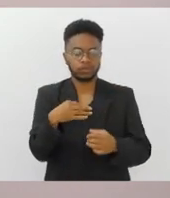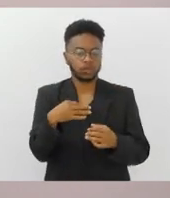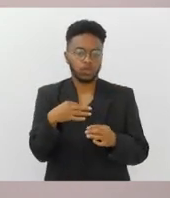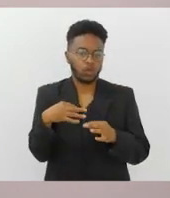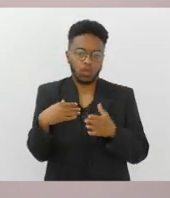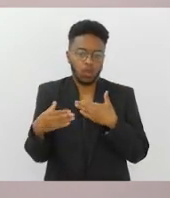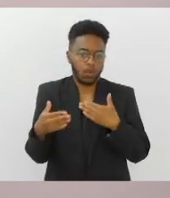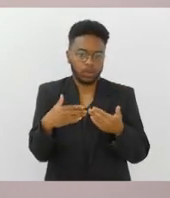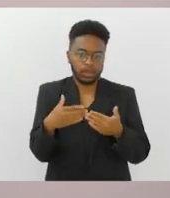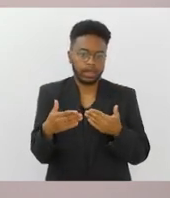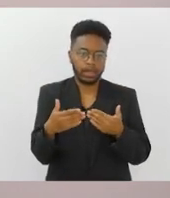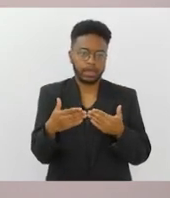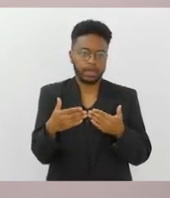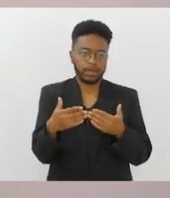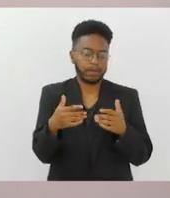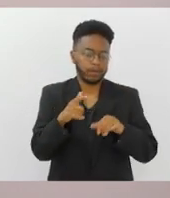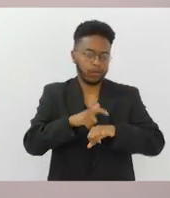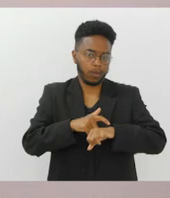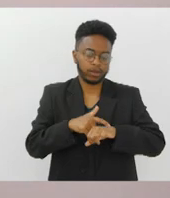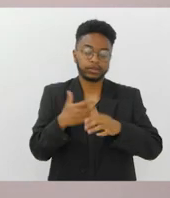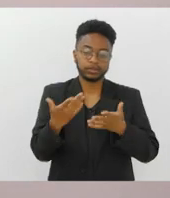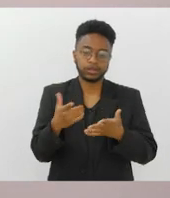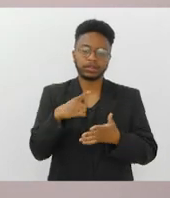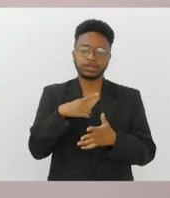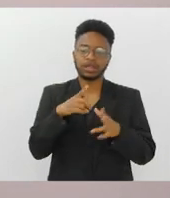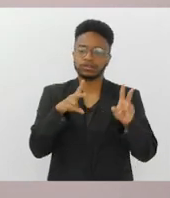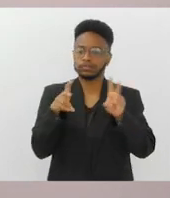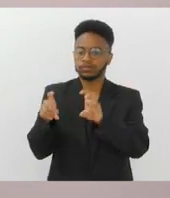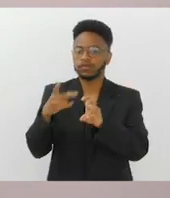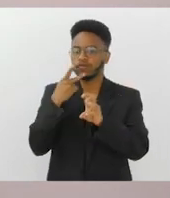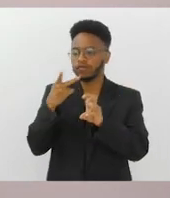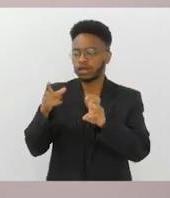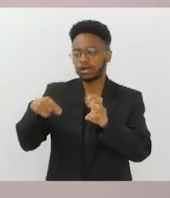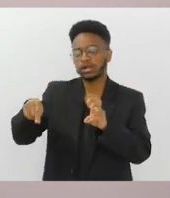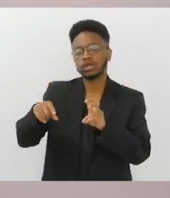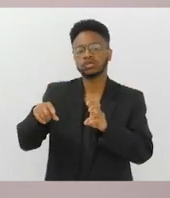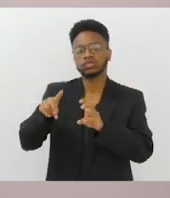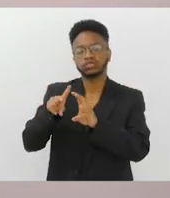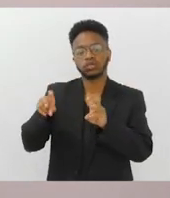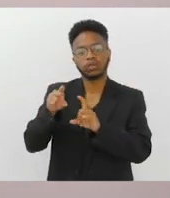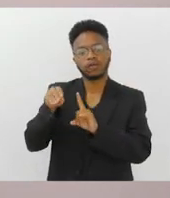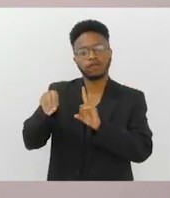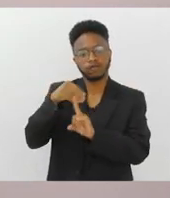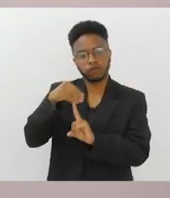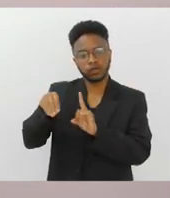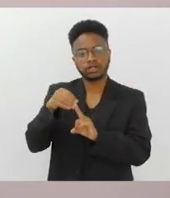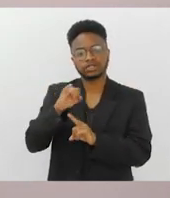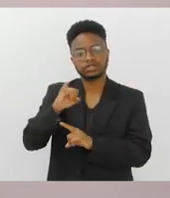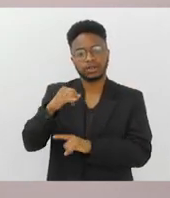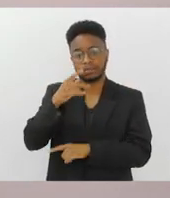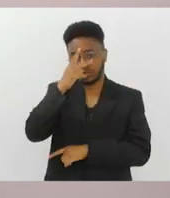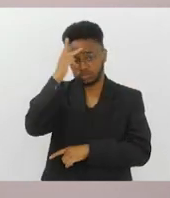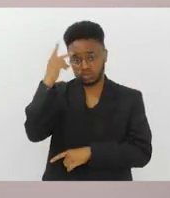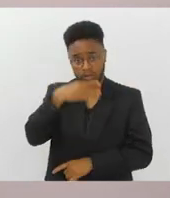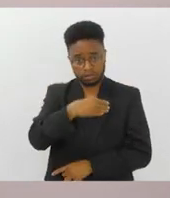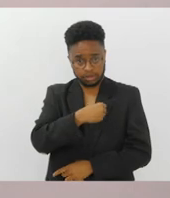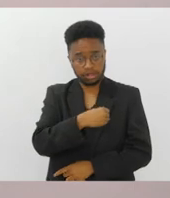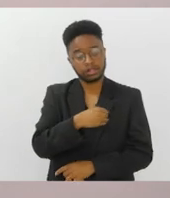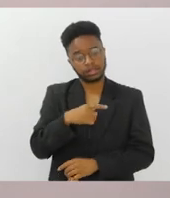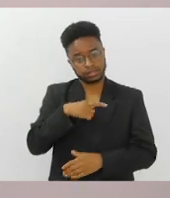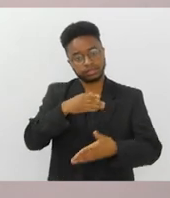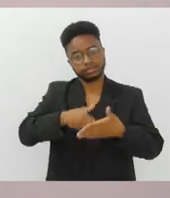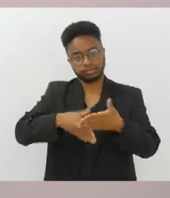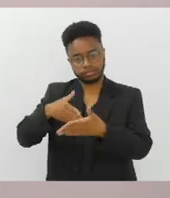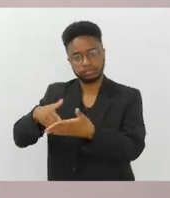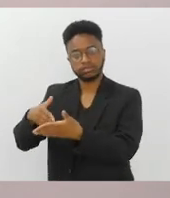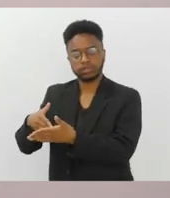condições, né? Foi falado aqui de várias situações de vulnerabilidade que as pessoas, né, que estão nesse processo de lactação enfrentam, que as crianças enfrentam,